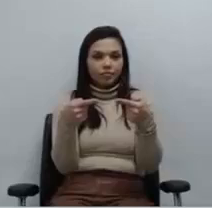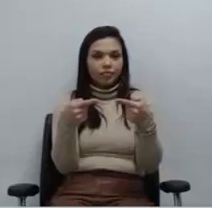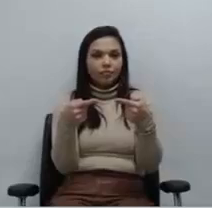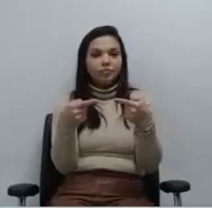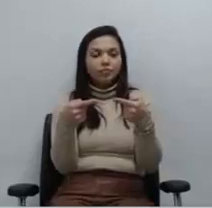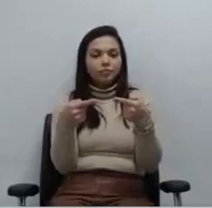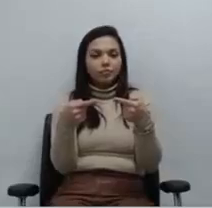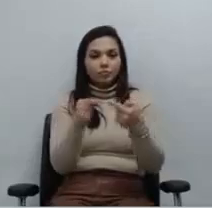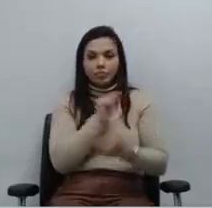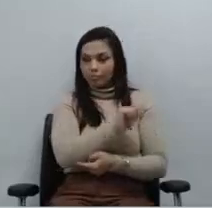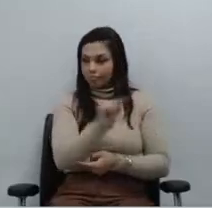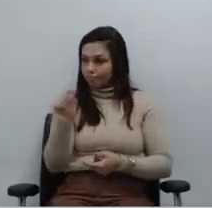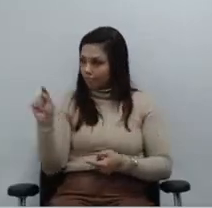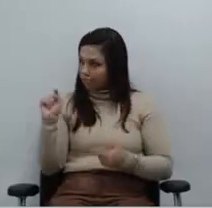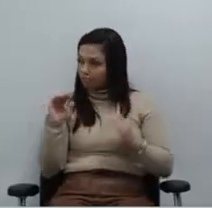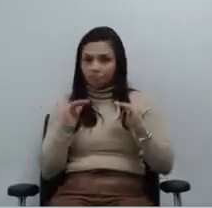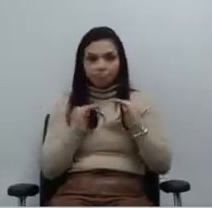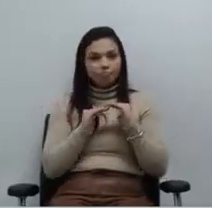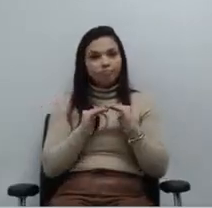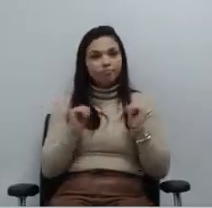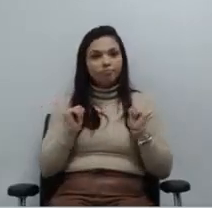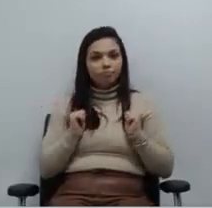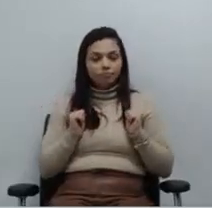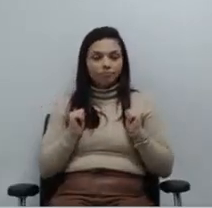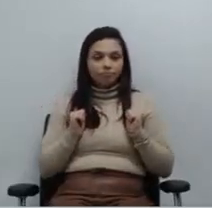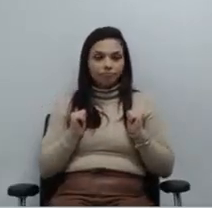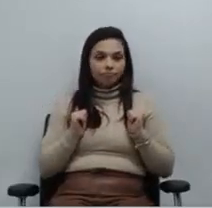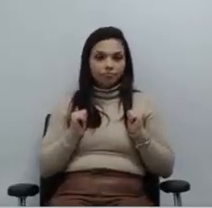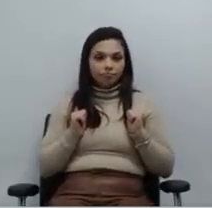Aqueles que concordam permaneçam como estão.